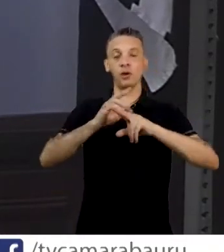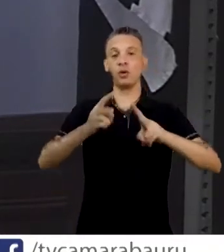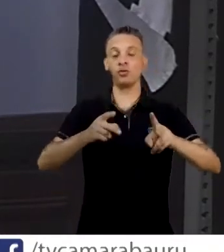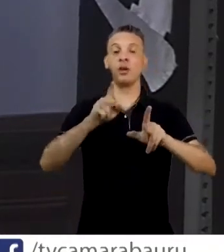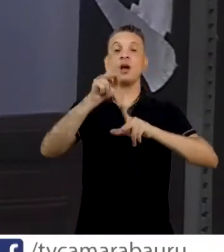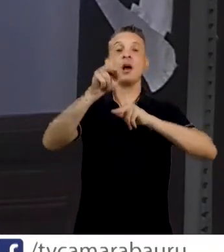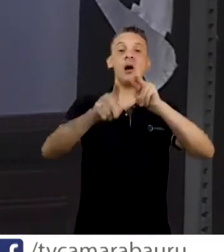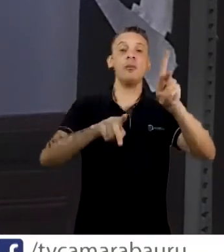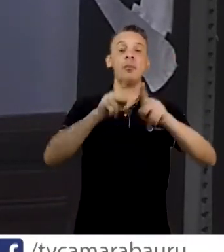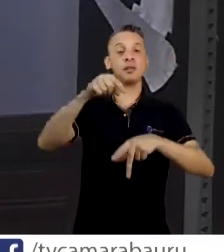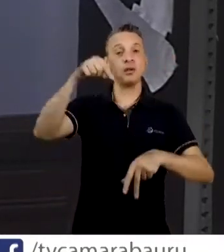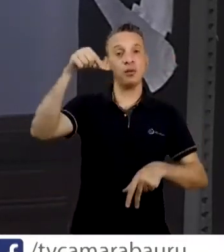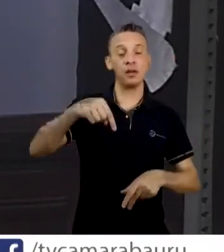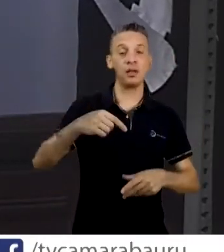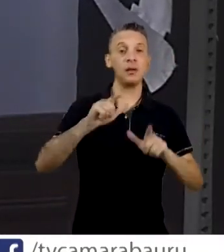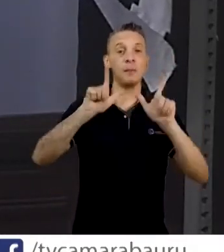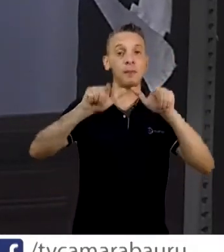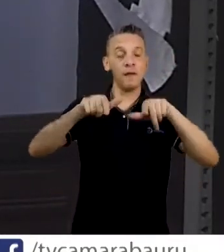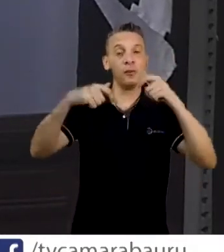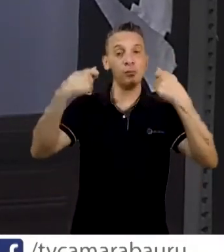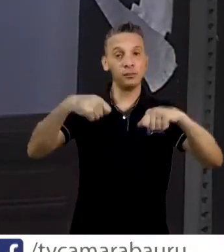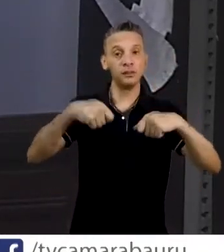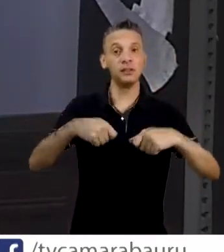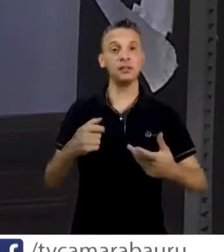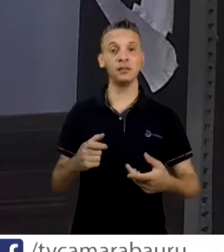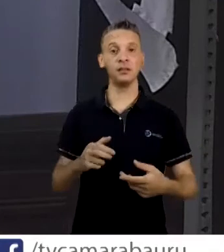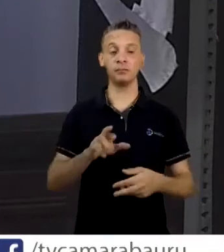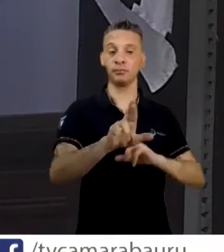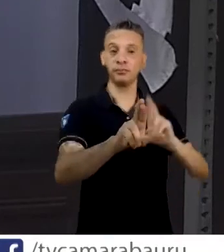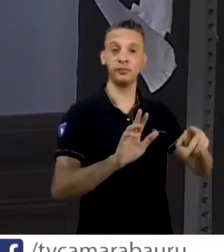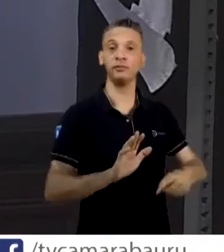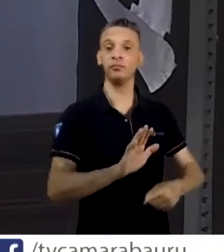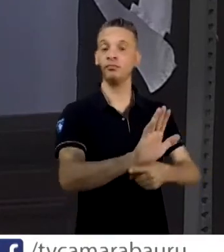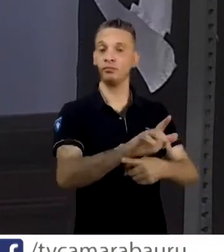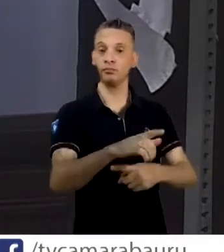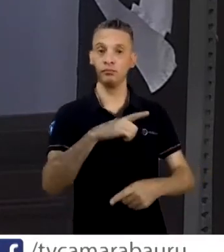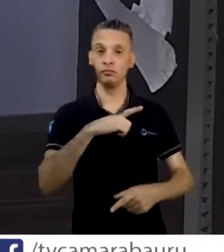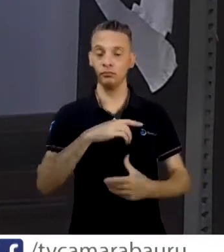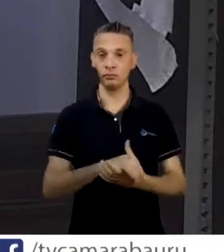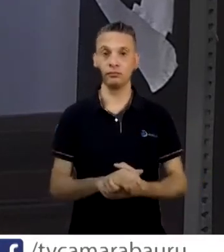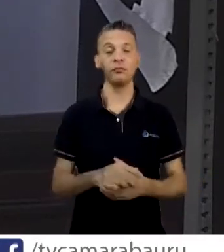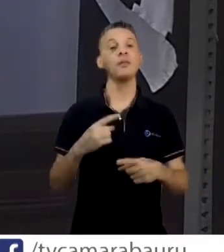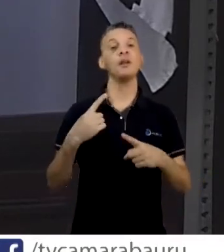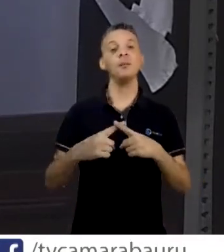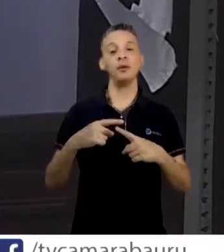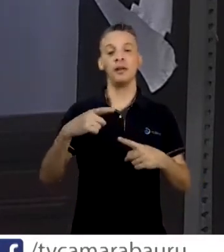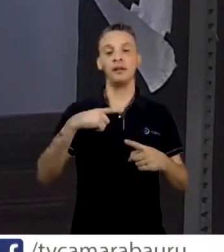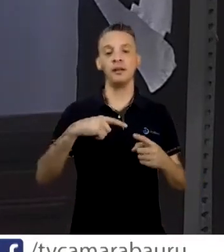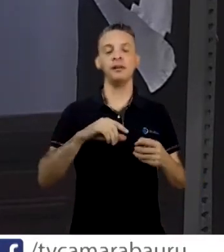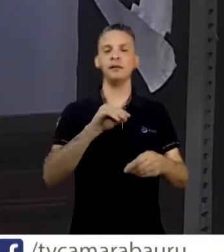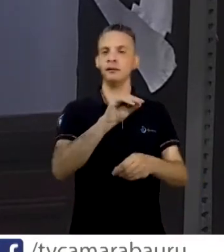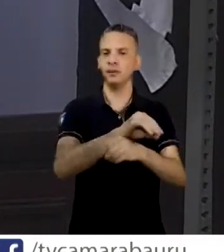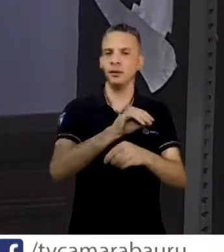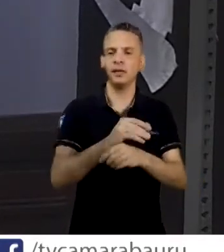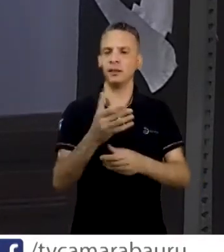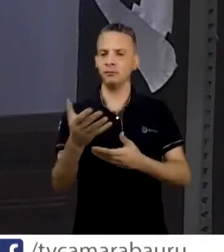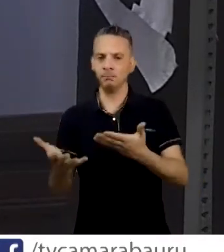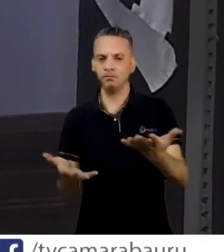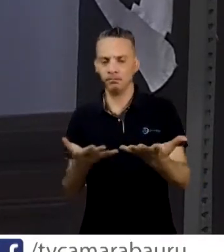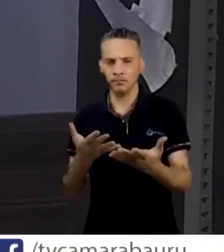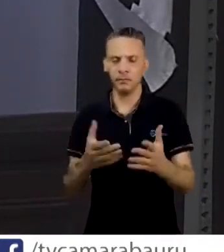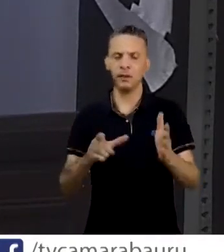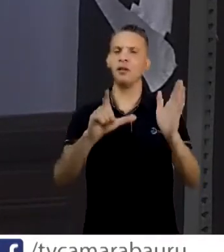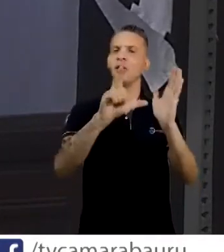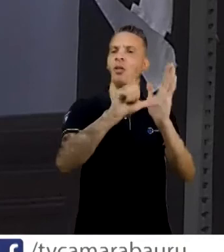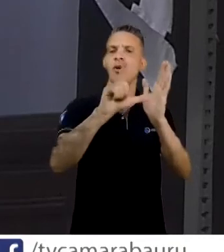fato tenha uma resposta plausível. Porque de qualquer maneira está tendo todo todos os cuidados. O comércio da cidade,